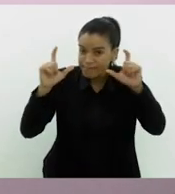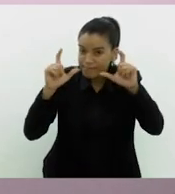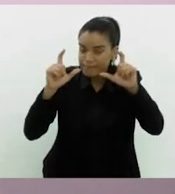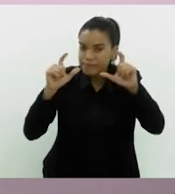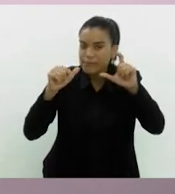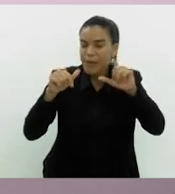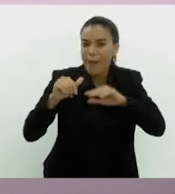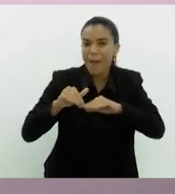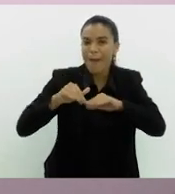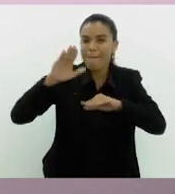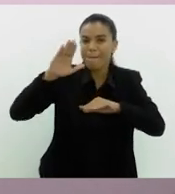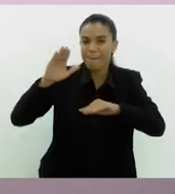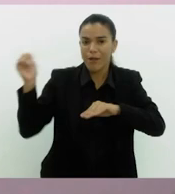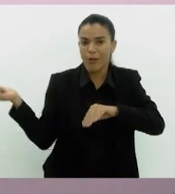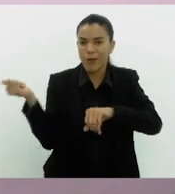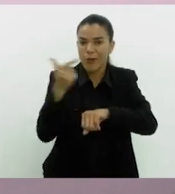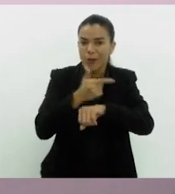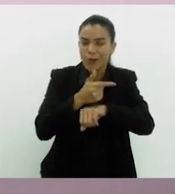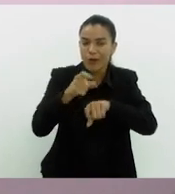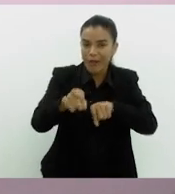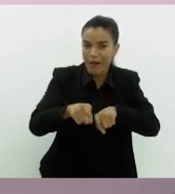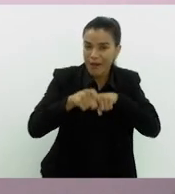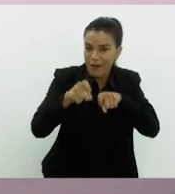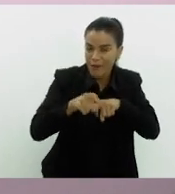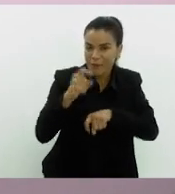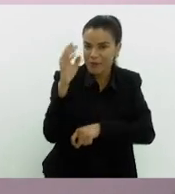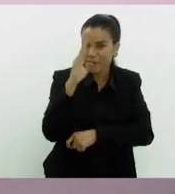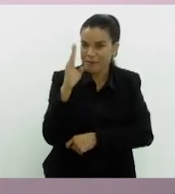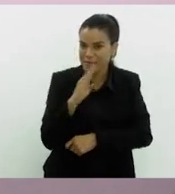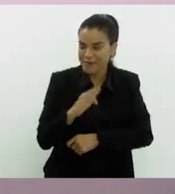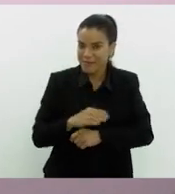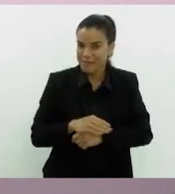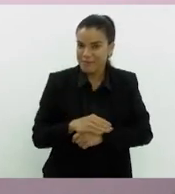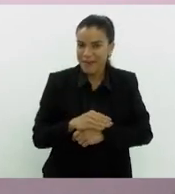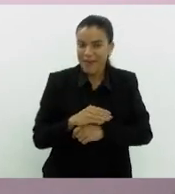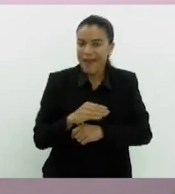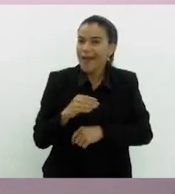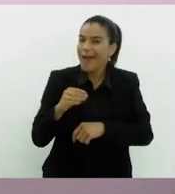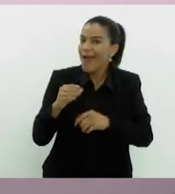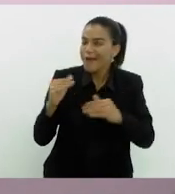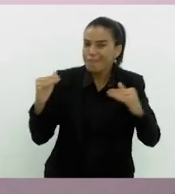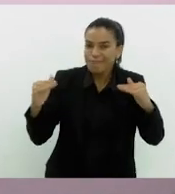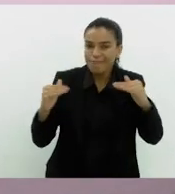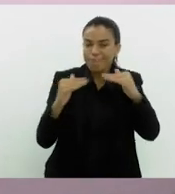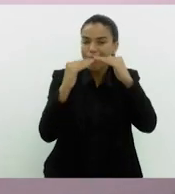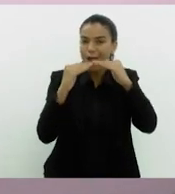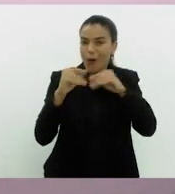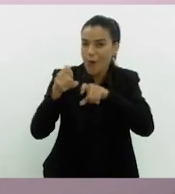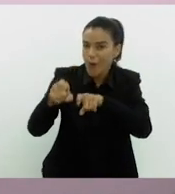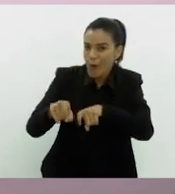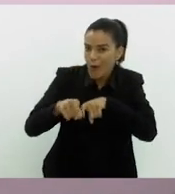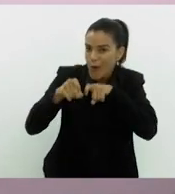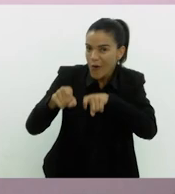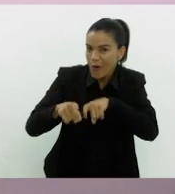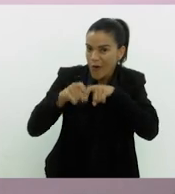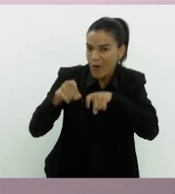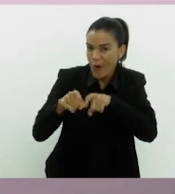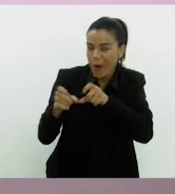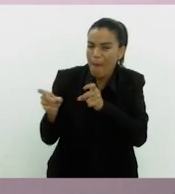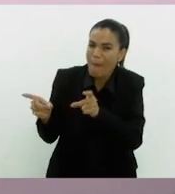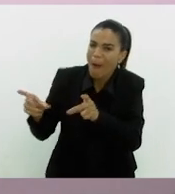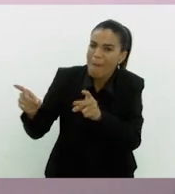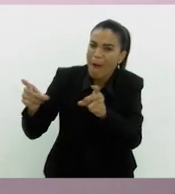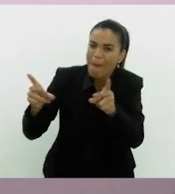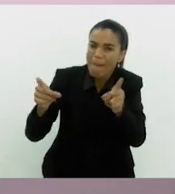é maior que a que produz a agricultura brasileira, é semelhante à que produz o agronegócio